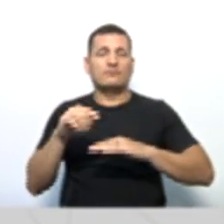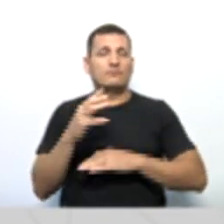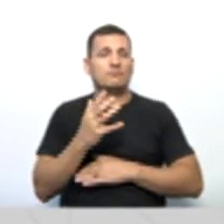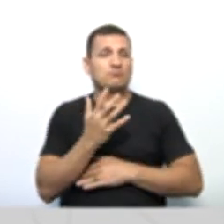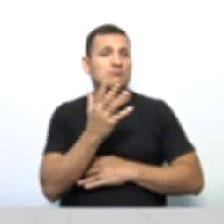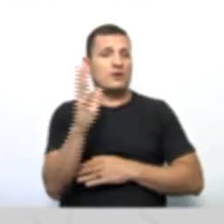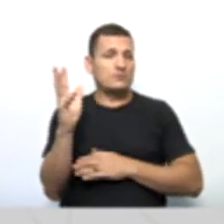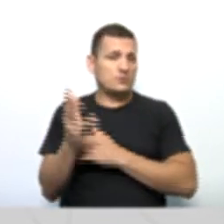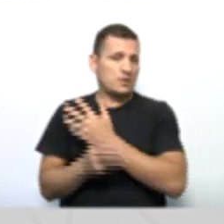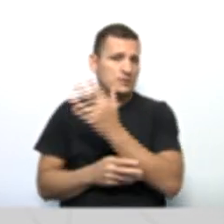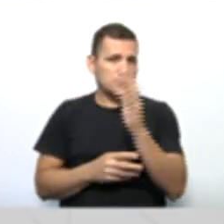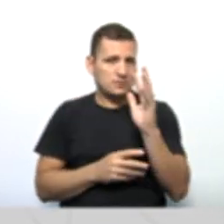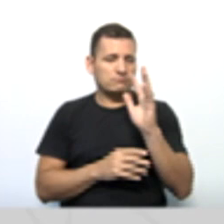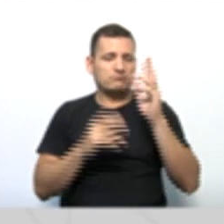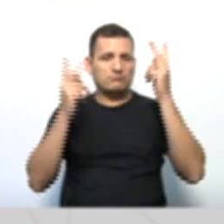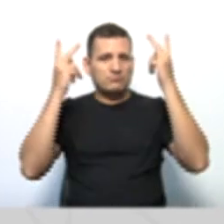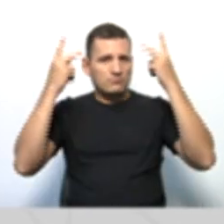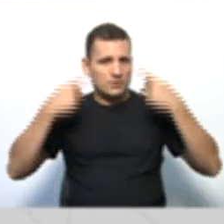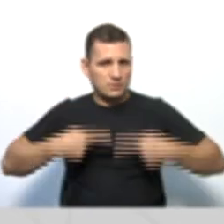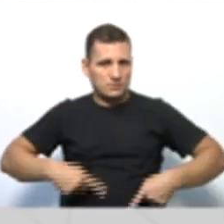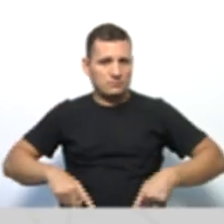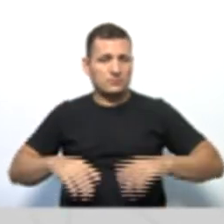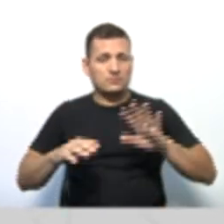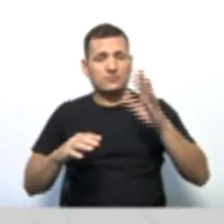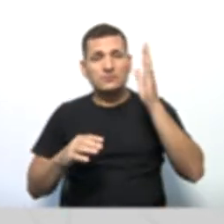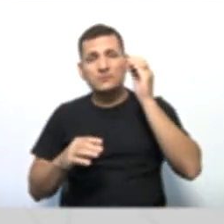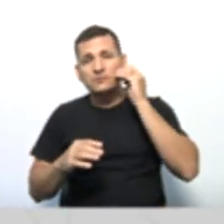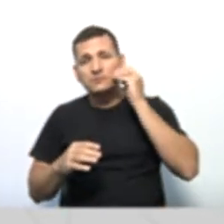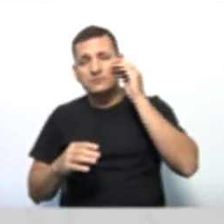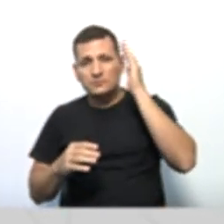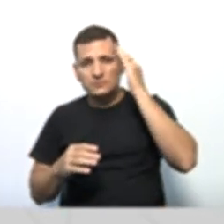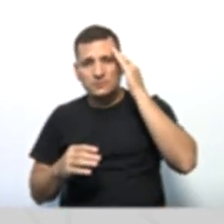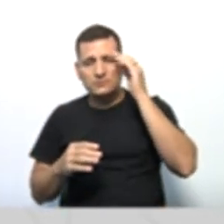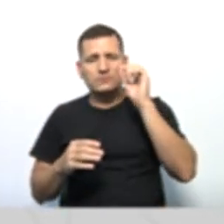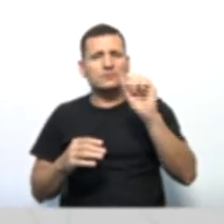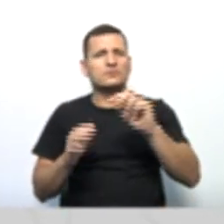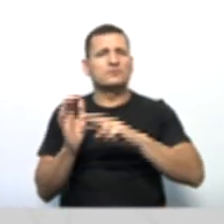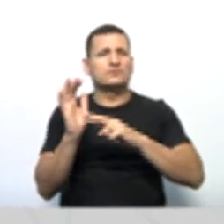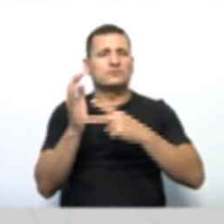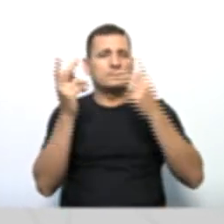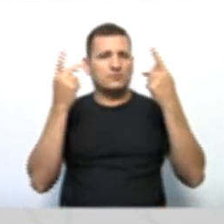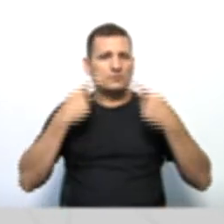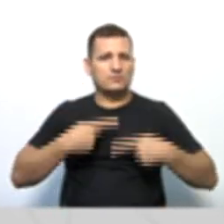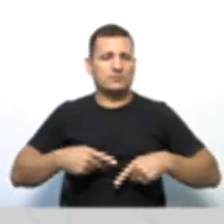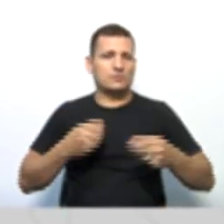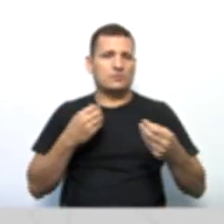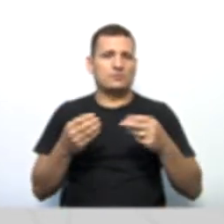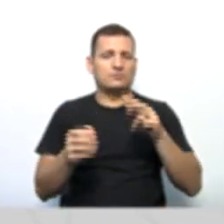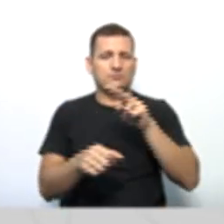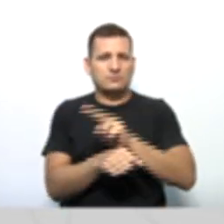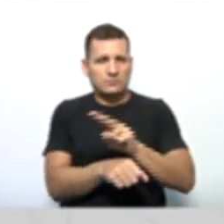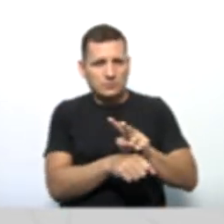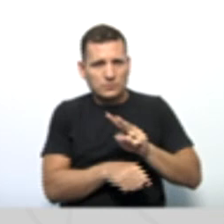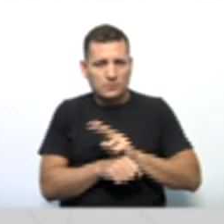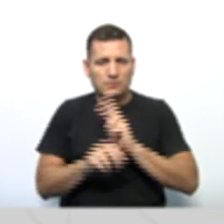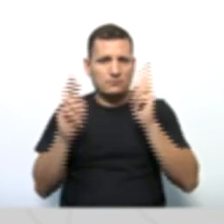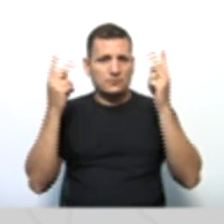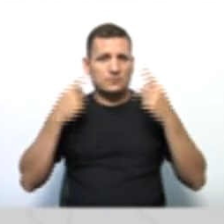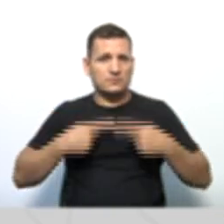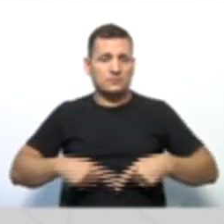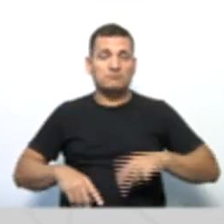natureza humana. A gente vai tentar compreender o que é o homem e como preservar essa humanidade. Isso é legal porque até hoje a gente